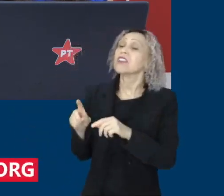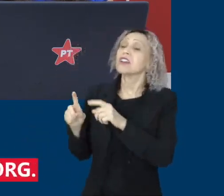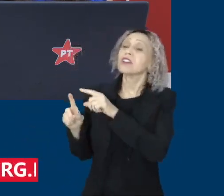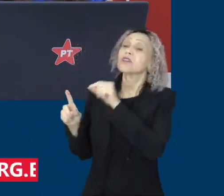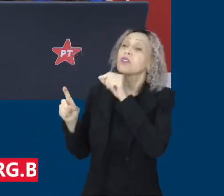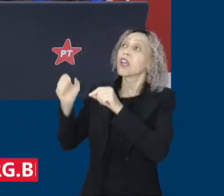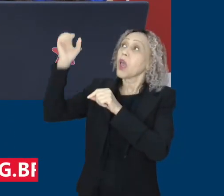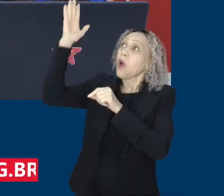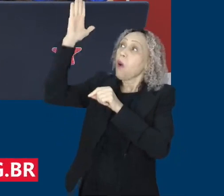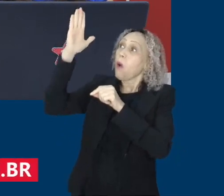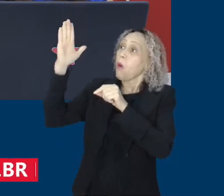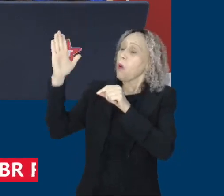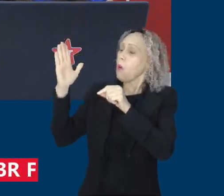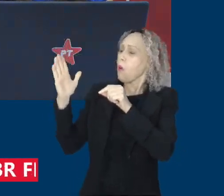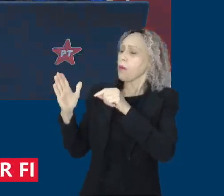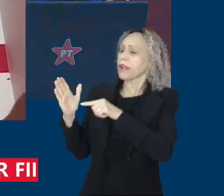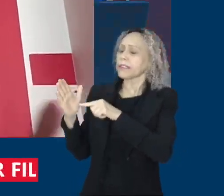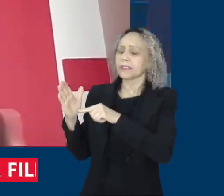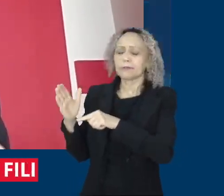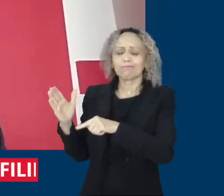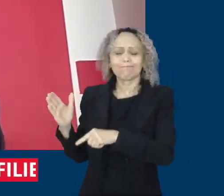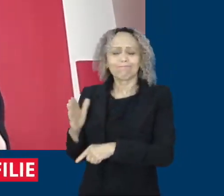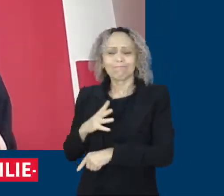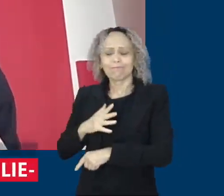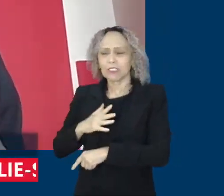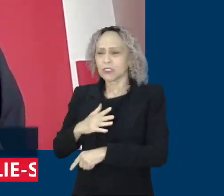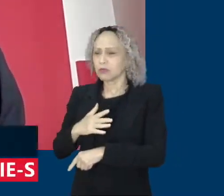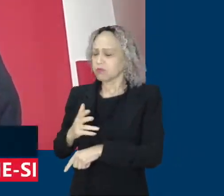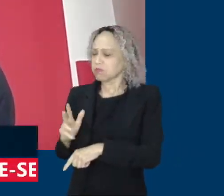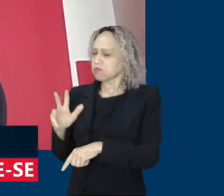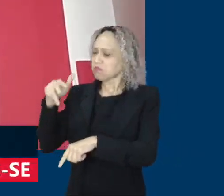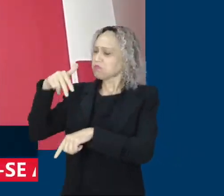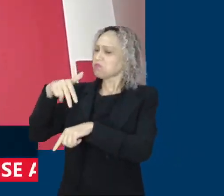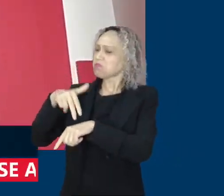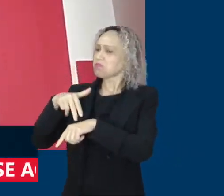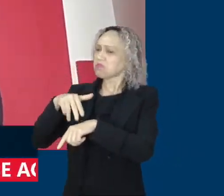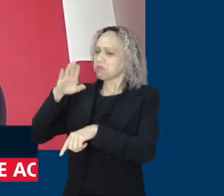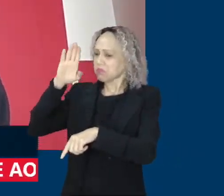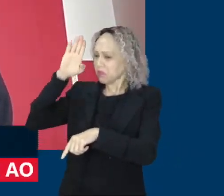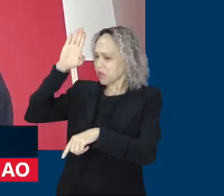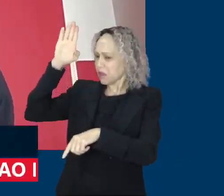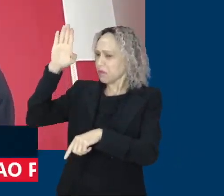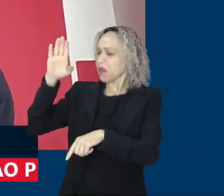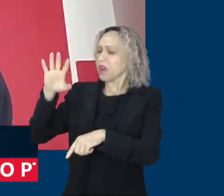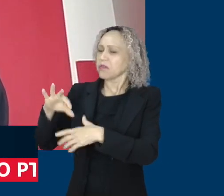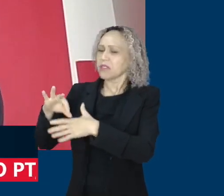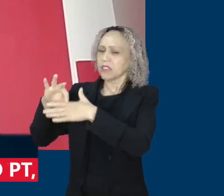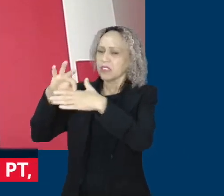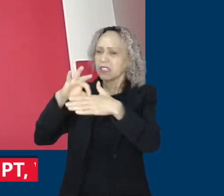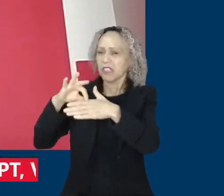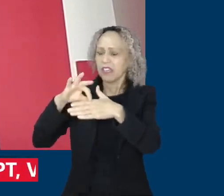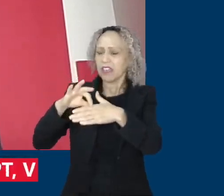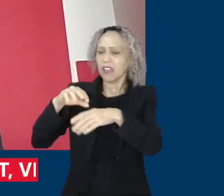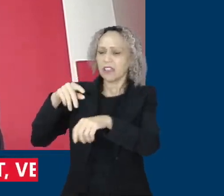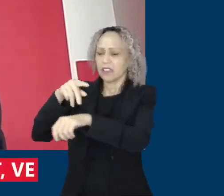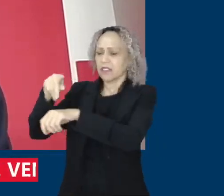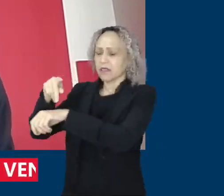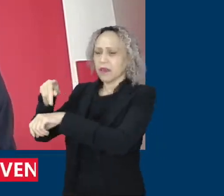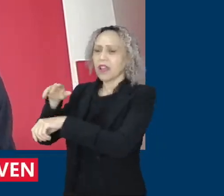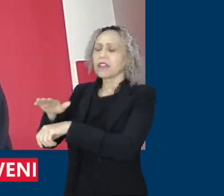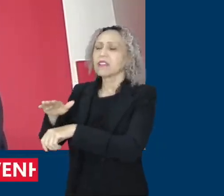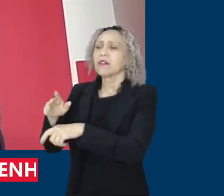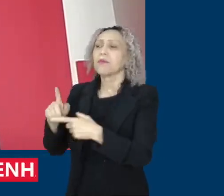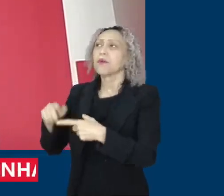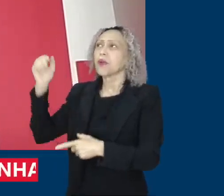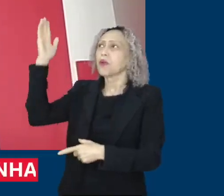liderança mundial pela influência que o Brasil tem, pela nova política de relações internacionais, pelo